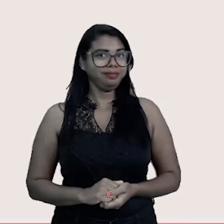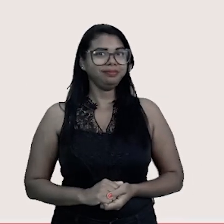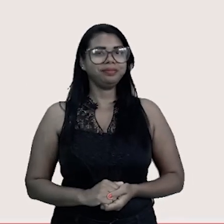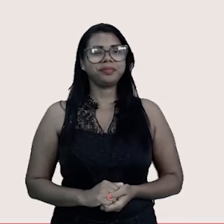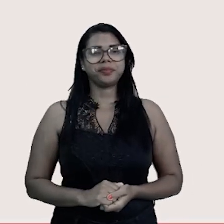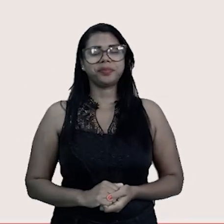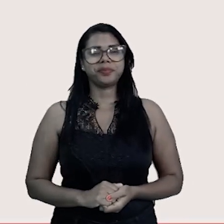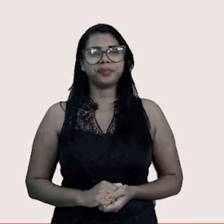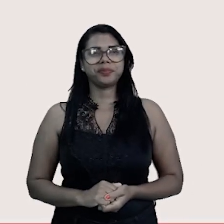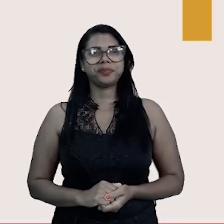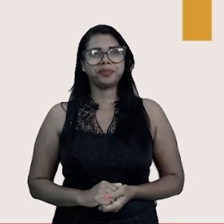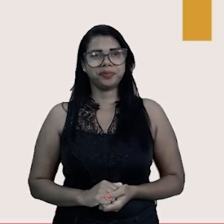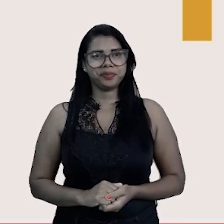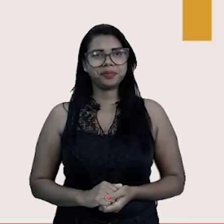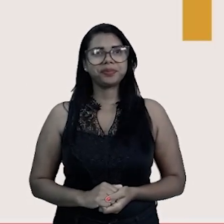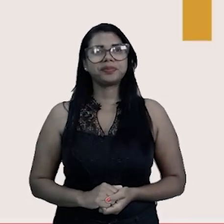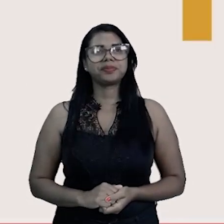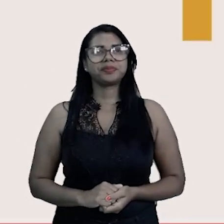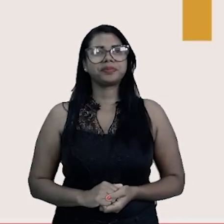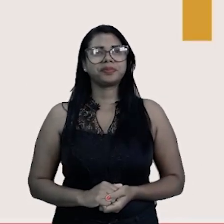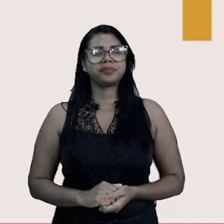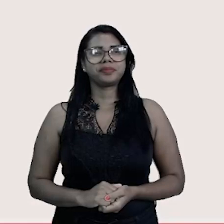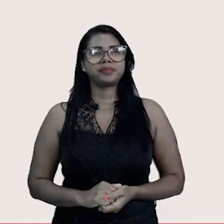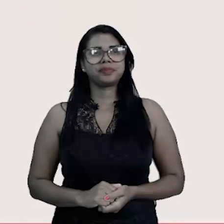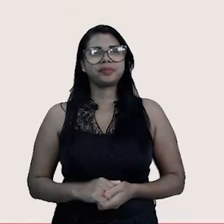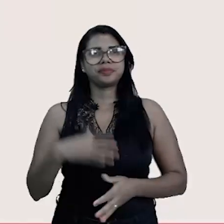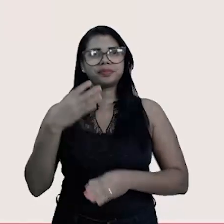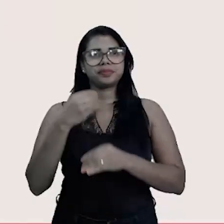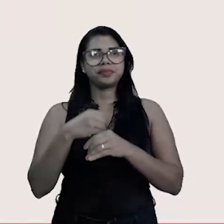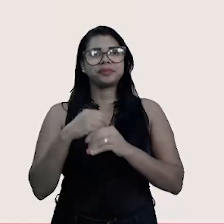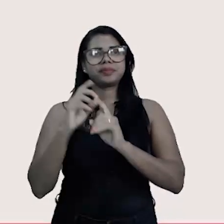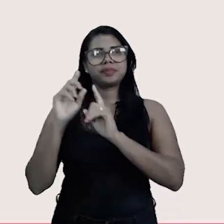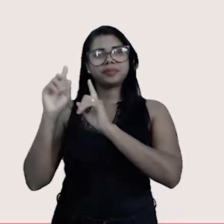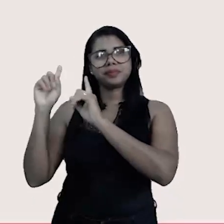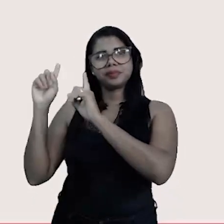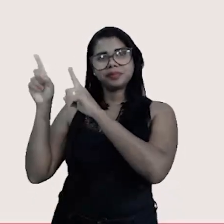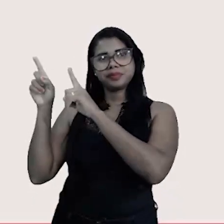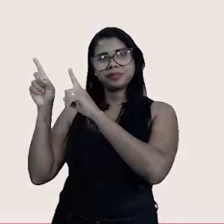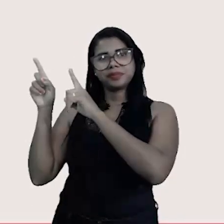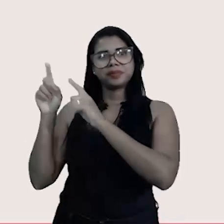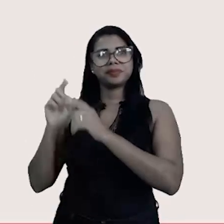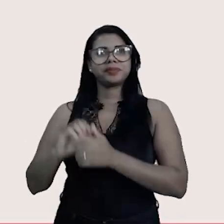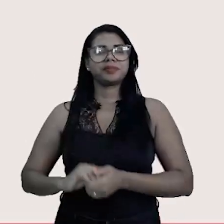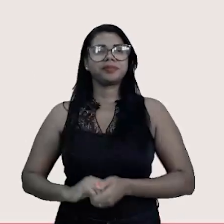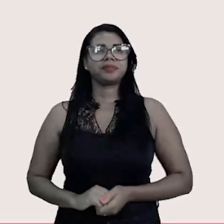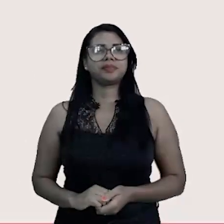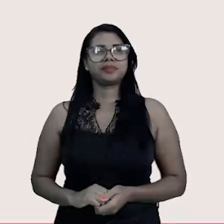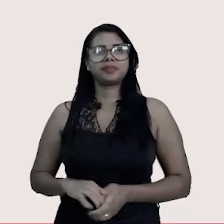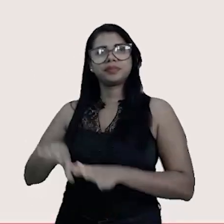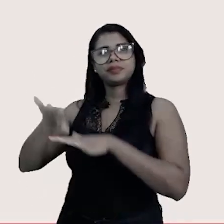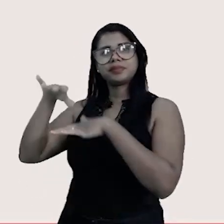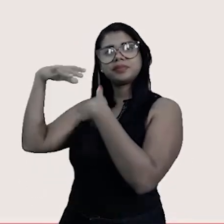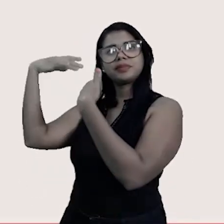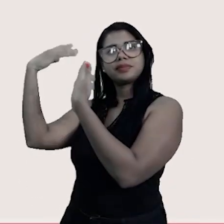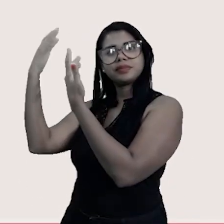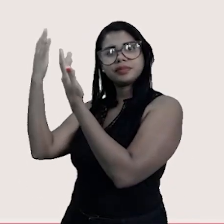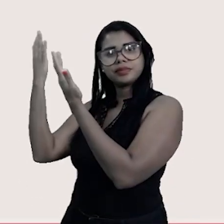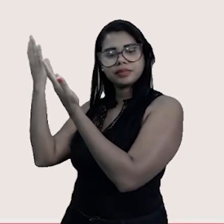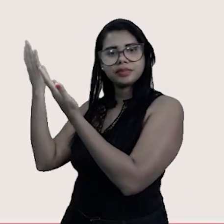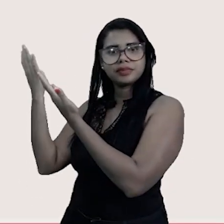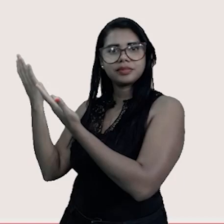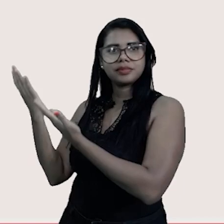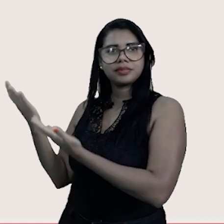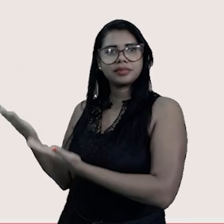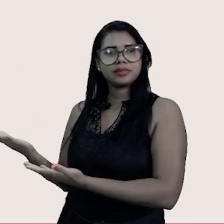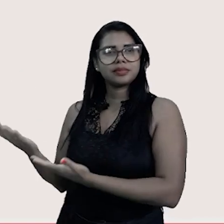trabalhar exatamente, esta daqui, ó. Vamos lá. São essas aí, ó. Figuras de som, figuras de